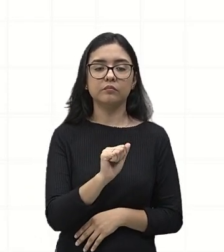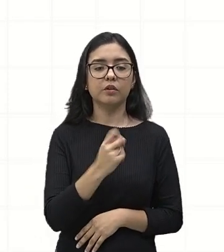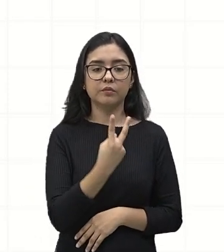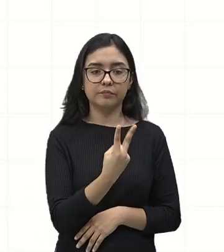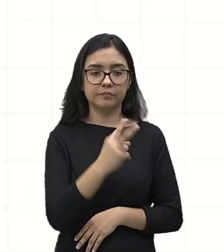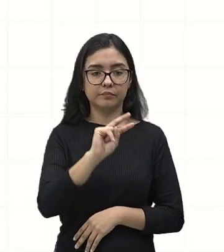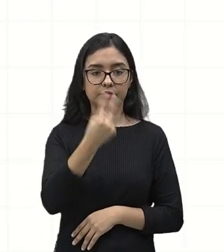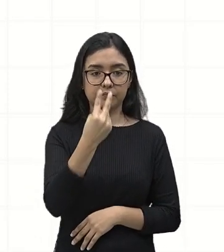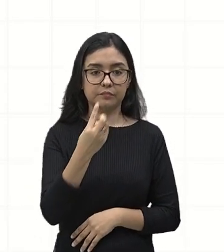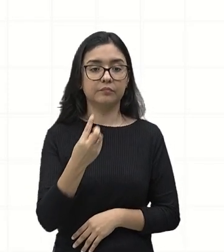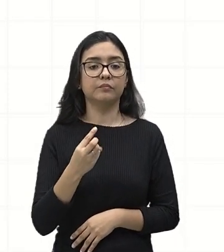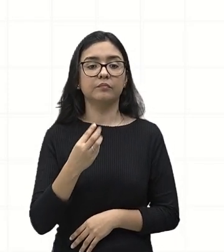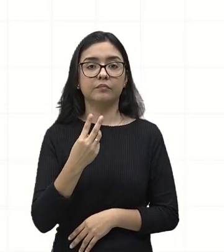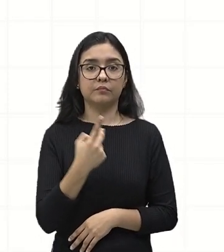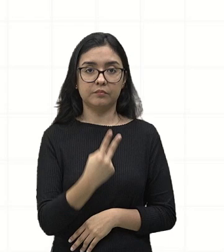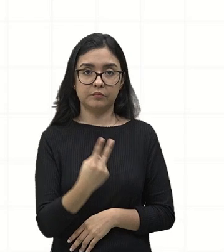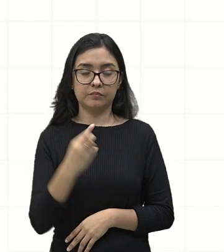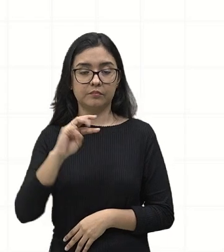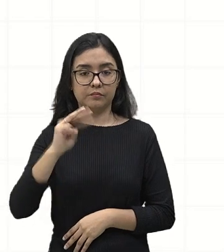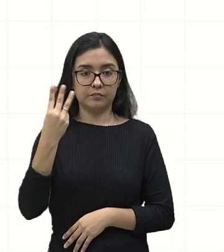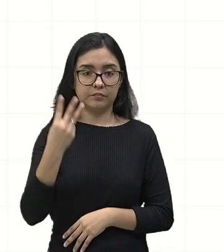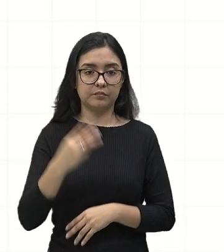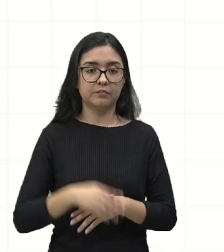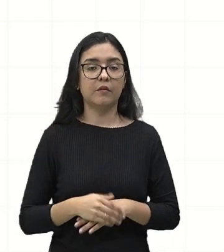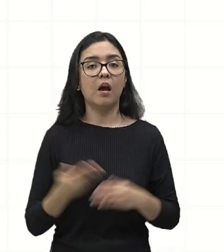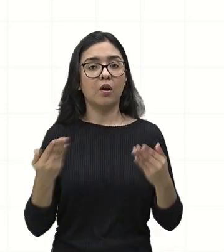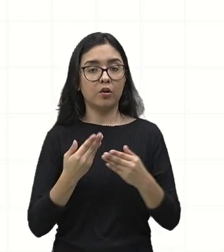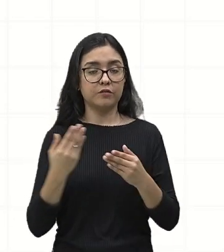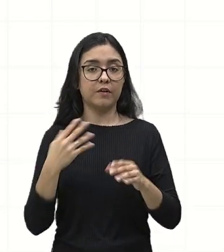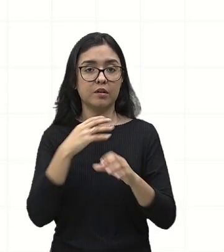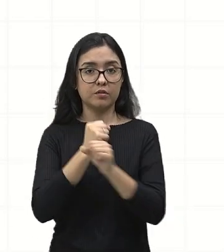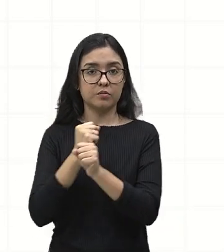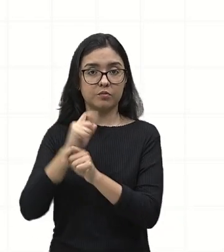2 mais 3.